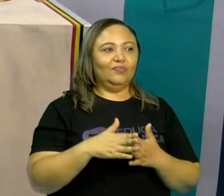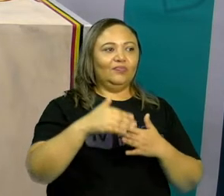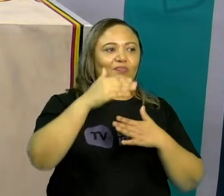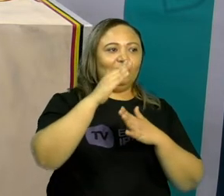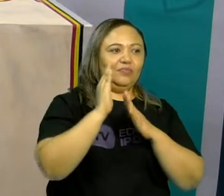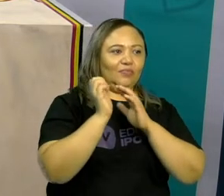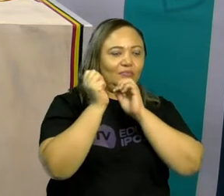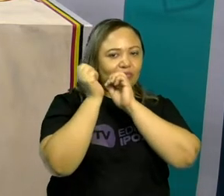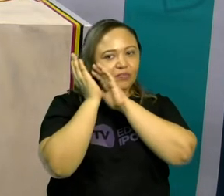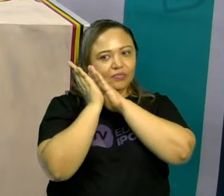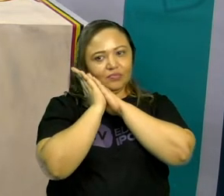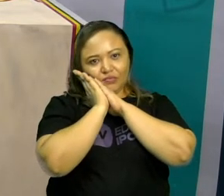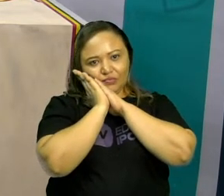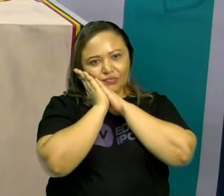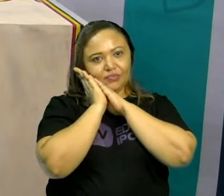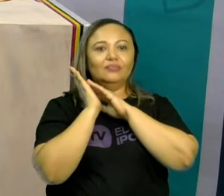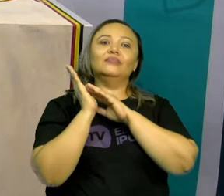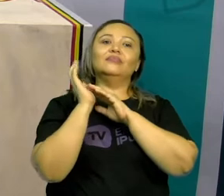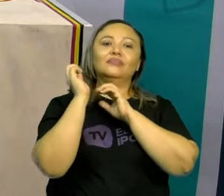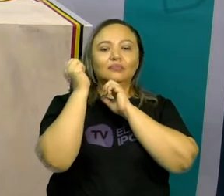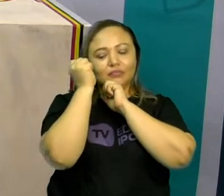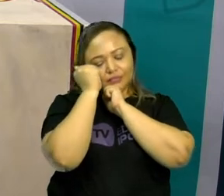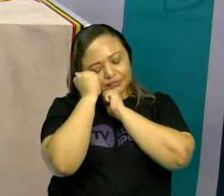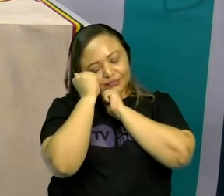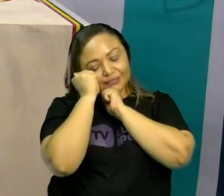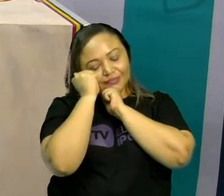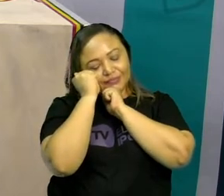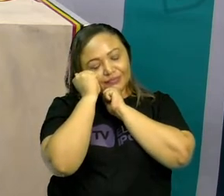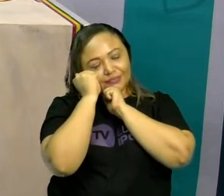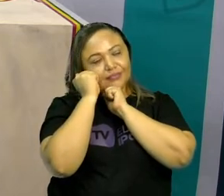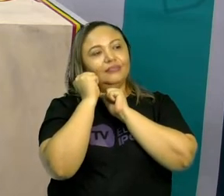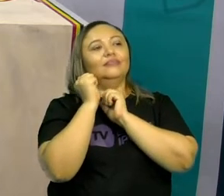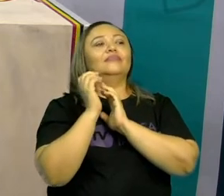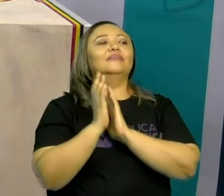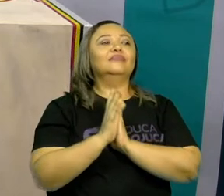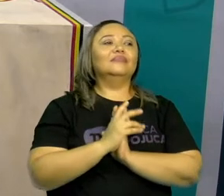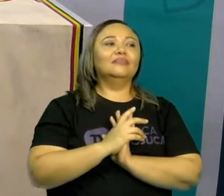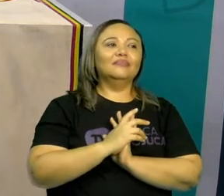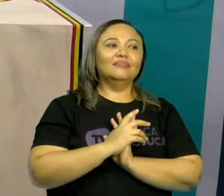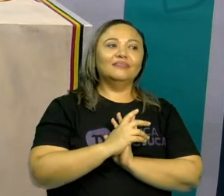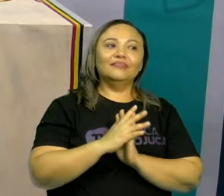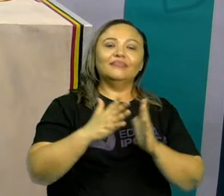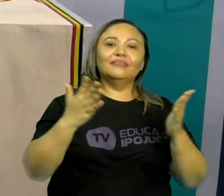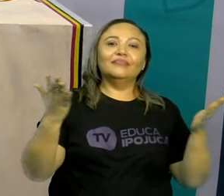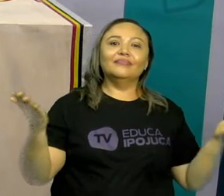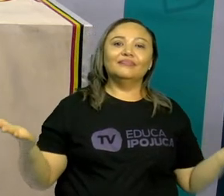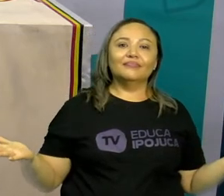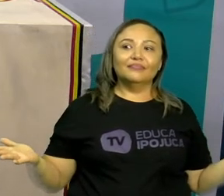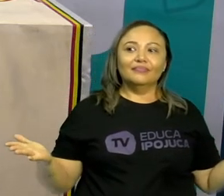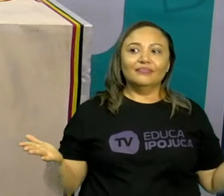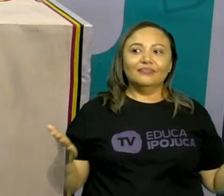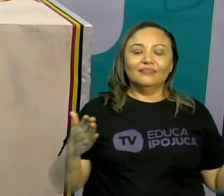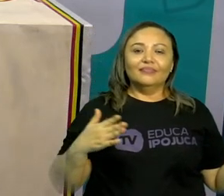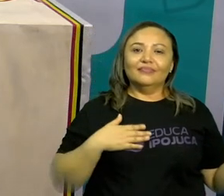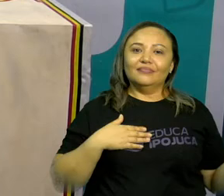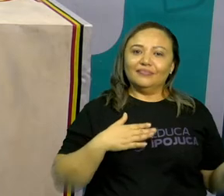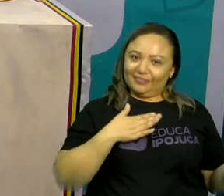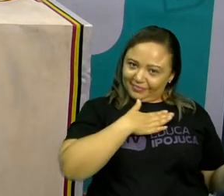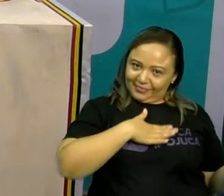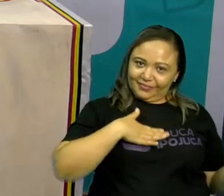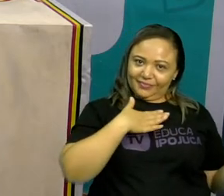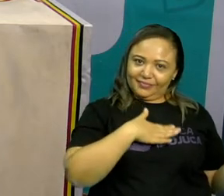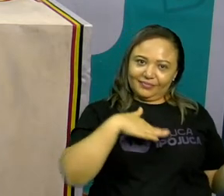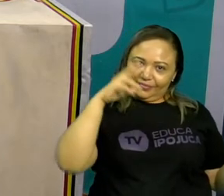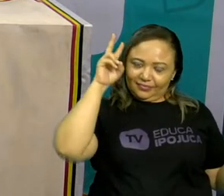agradeceu bem só e dormir e aí meus amores Quem